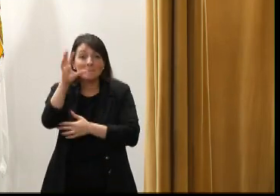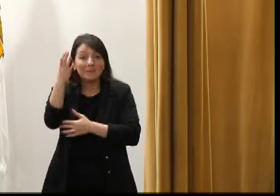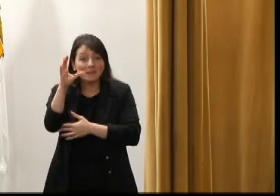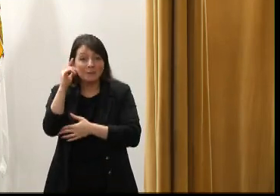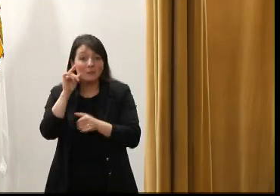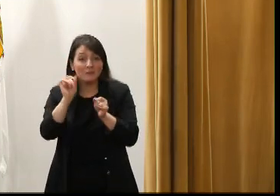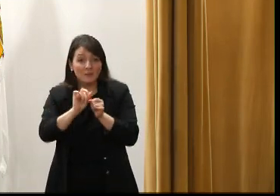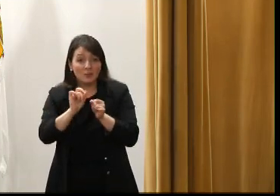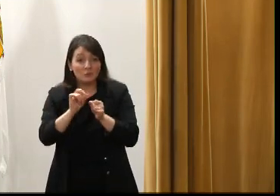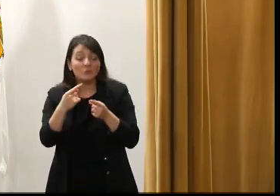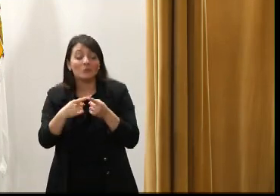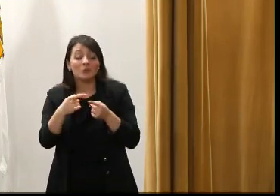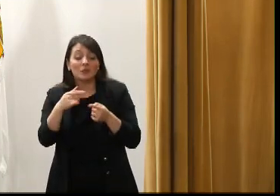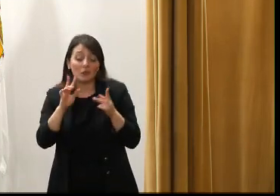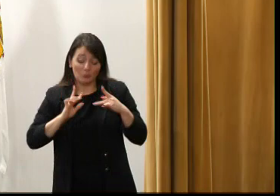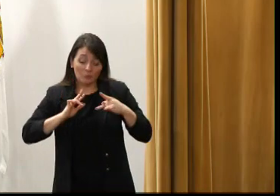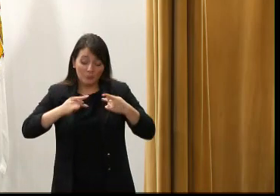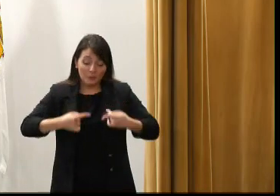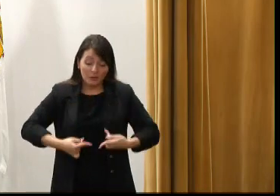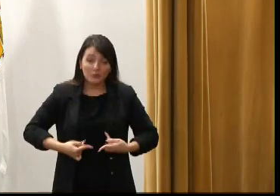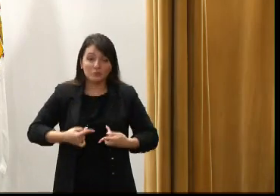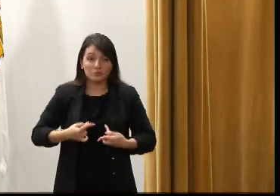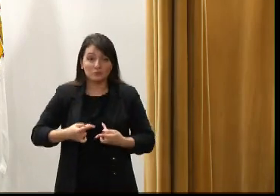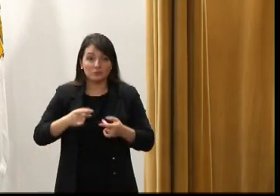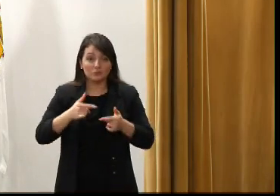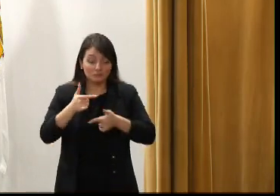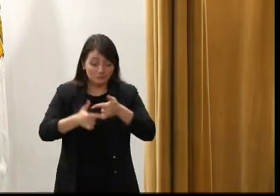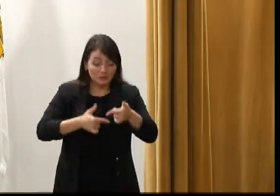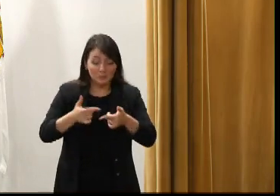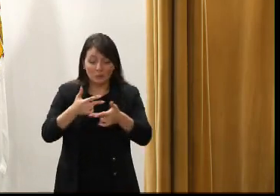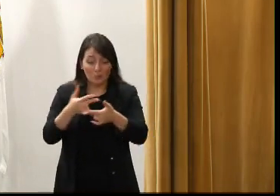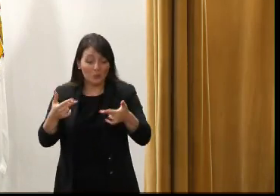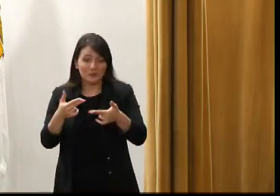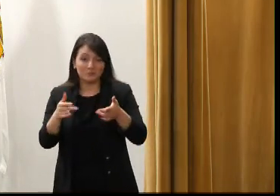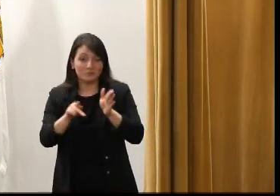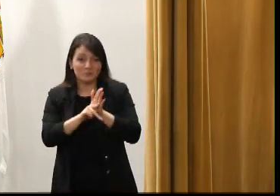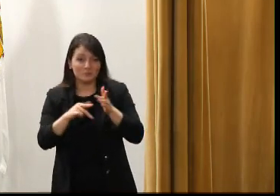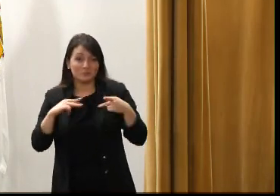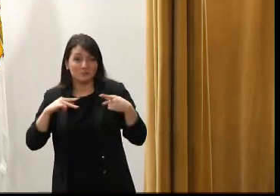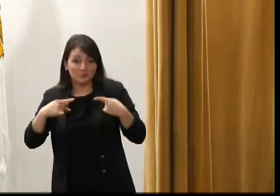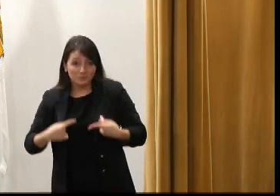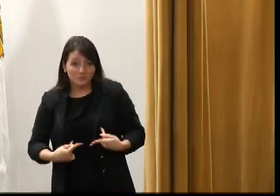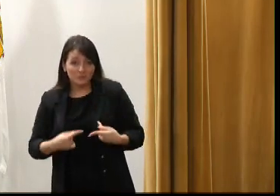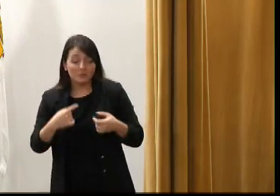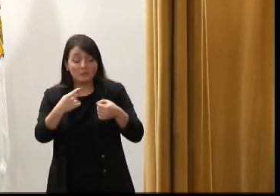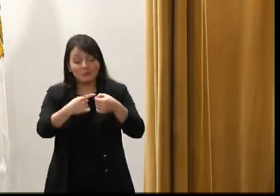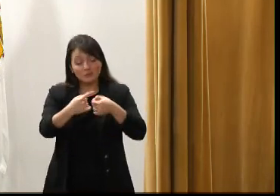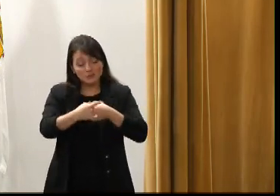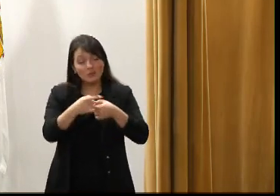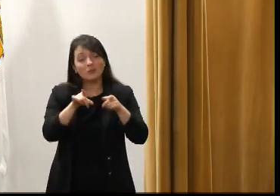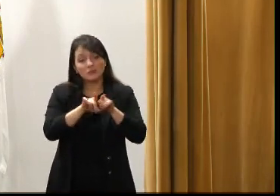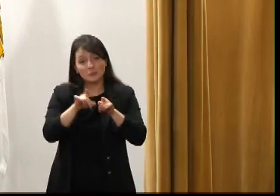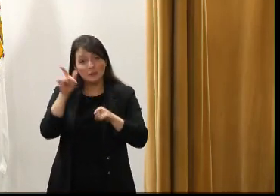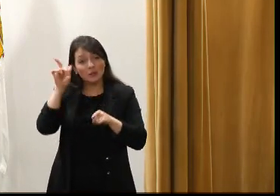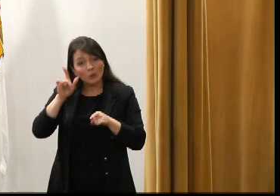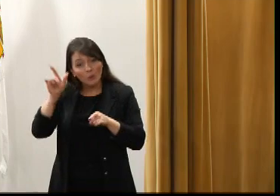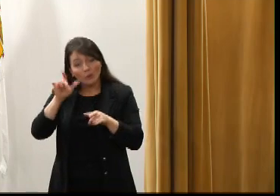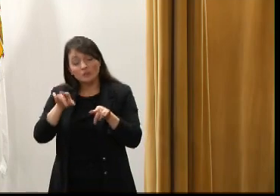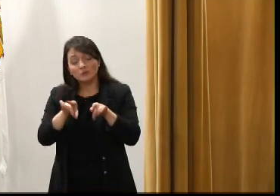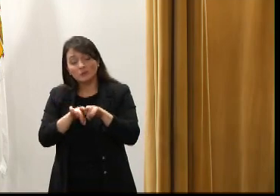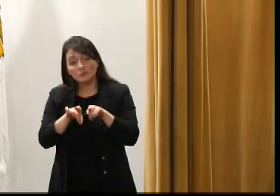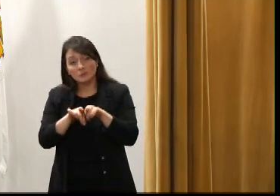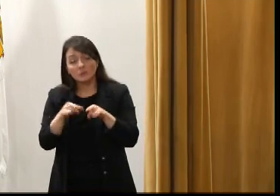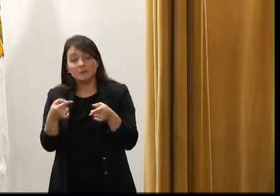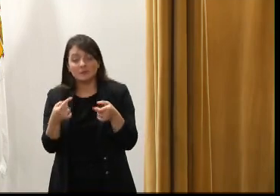humanas e, obviamente, as cidades estão dentro dessa lógica e dessa...